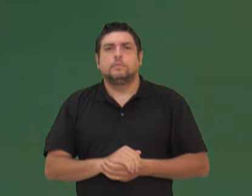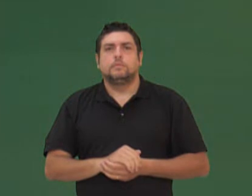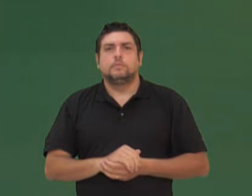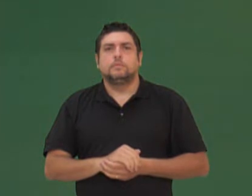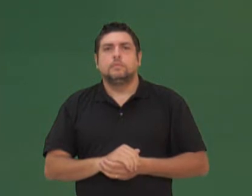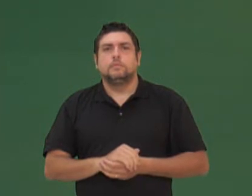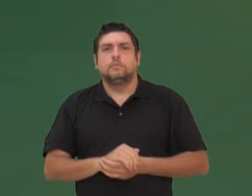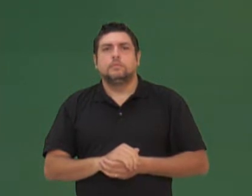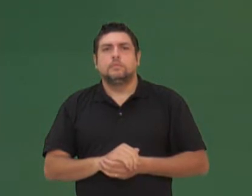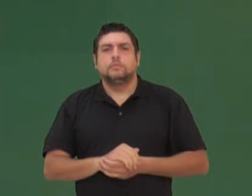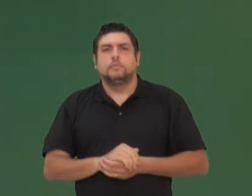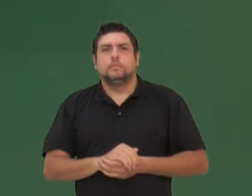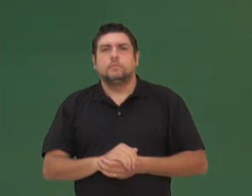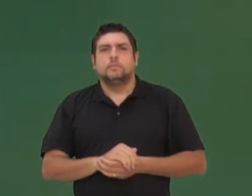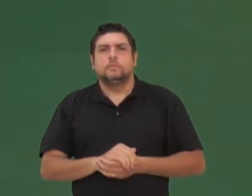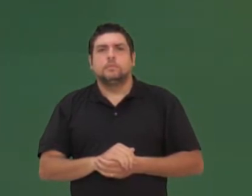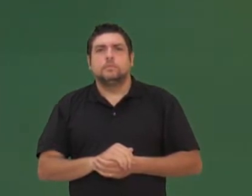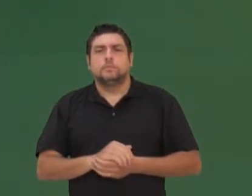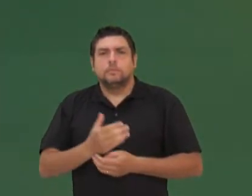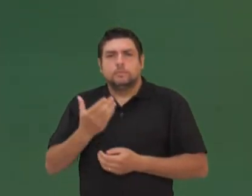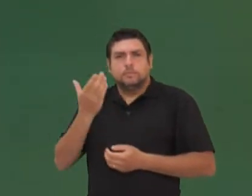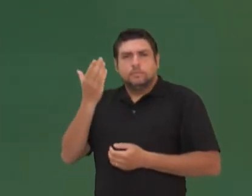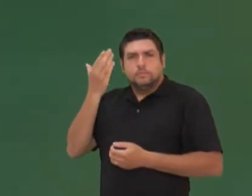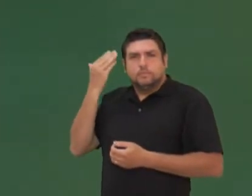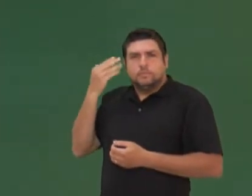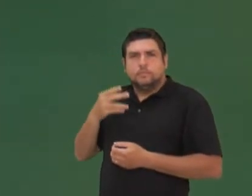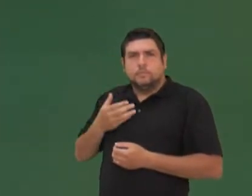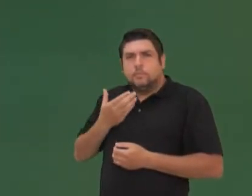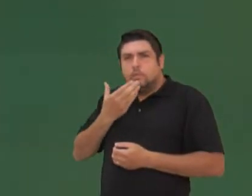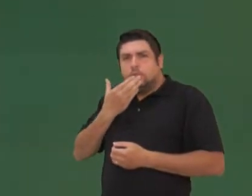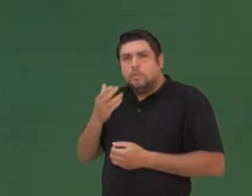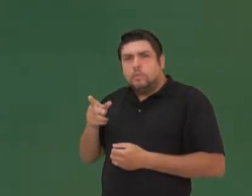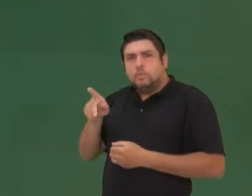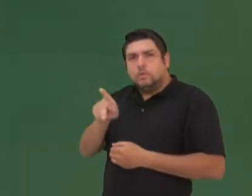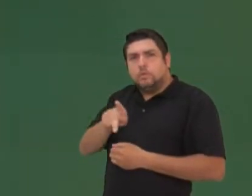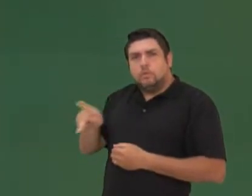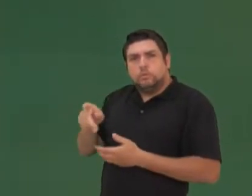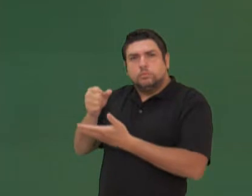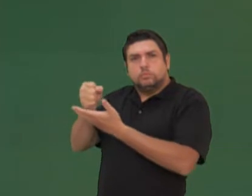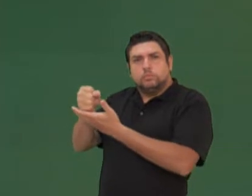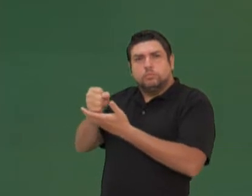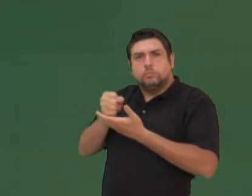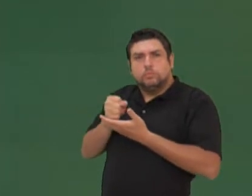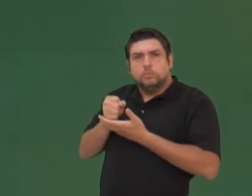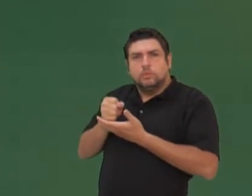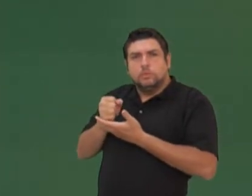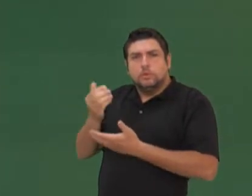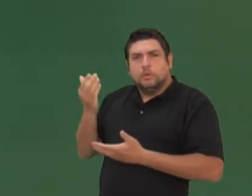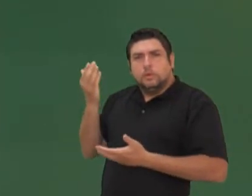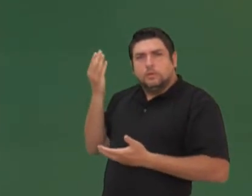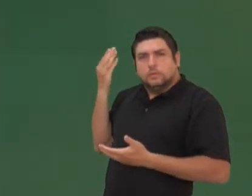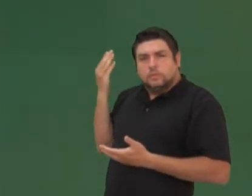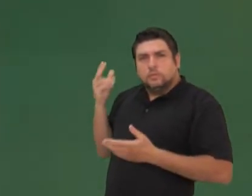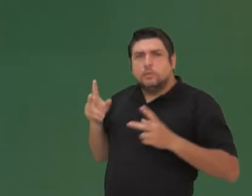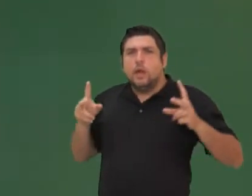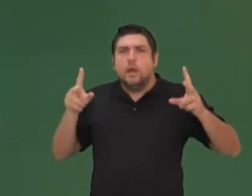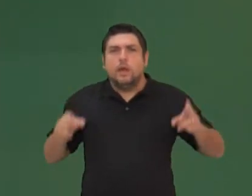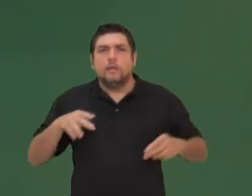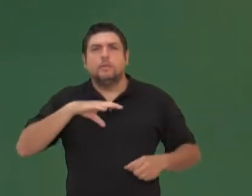pediram para o professor que os ajudasse. Essa é a ideia do pretérito também da língua portuguesa. ¿Sí?